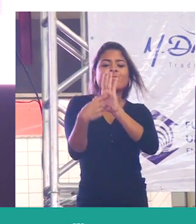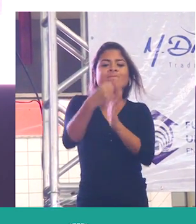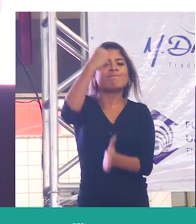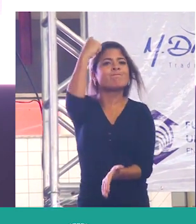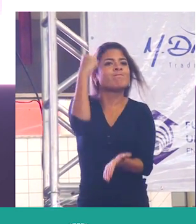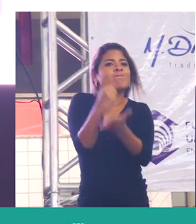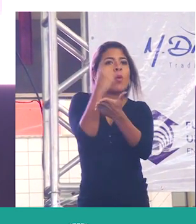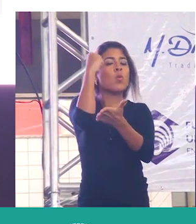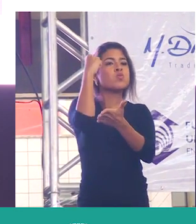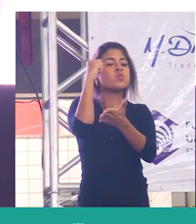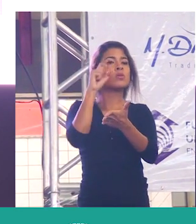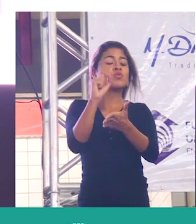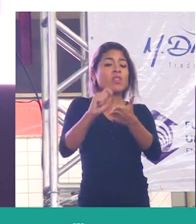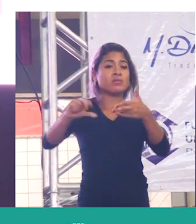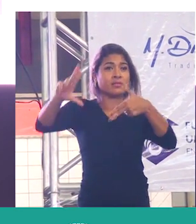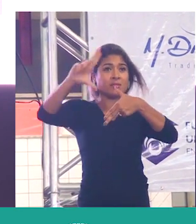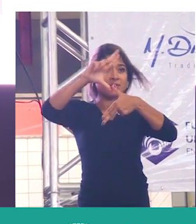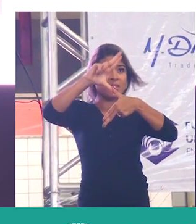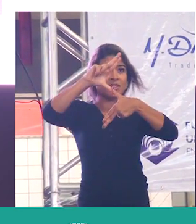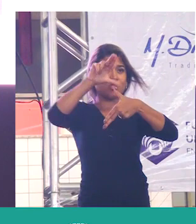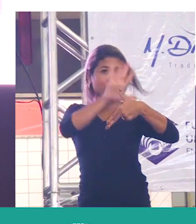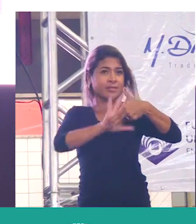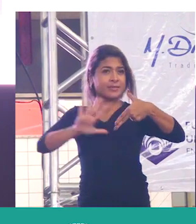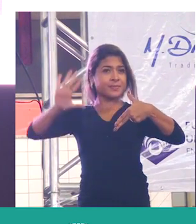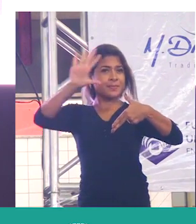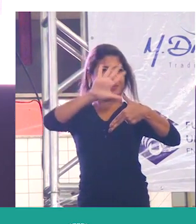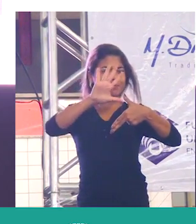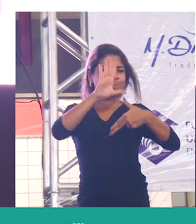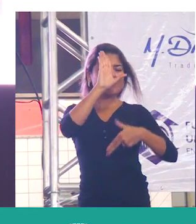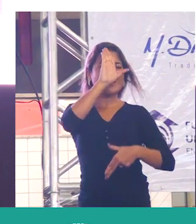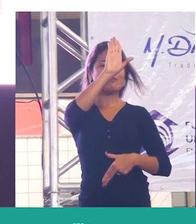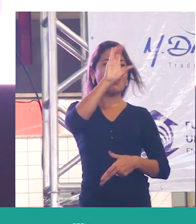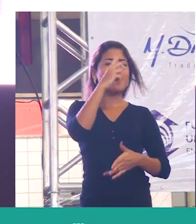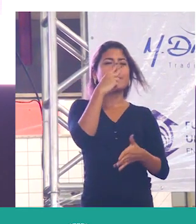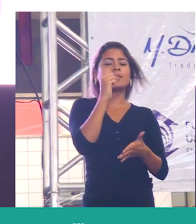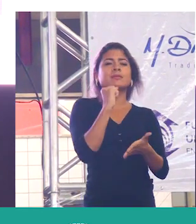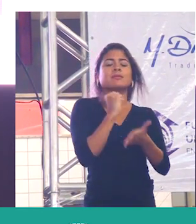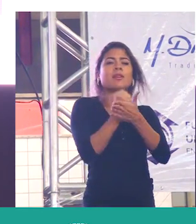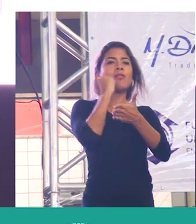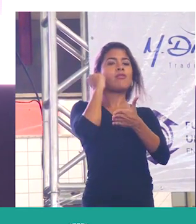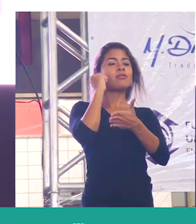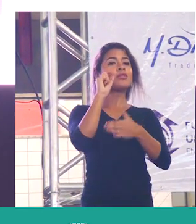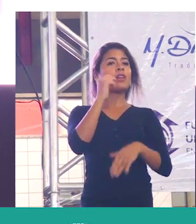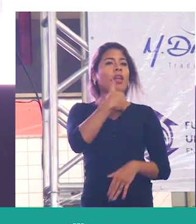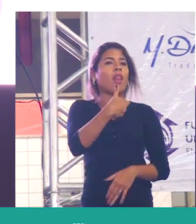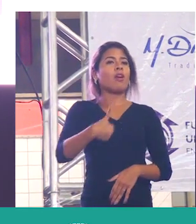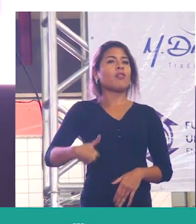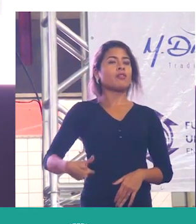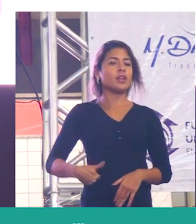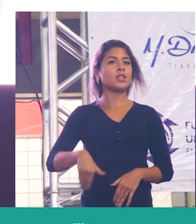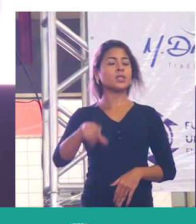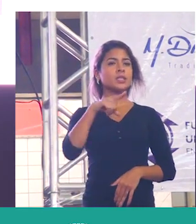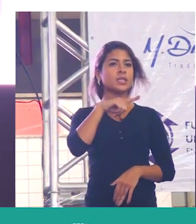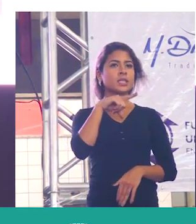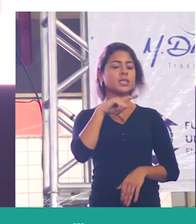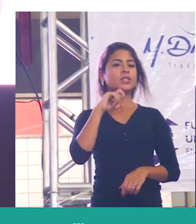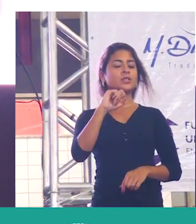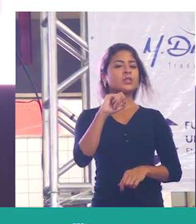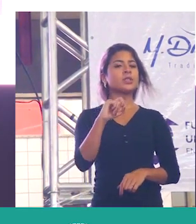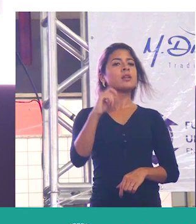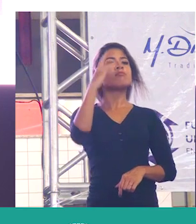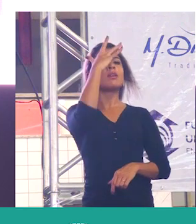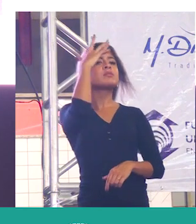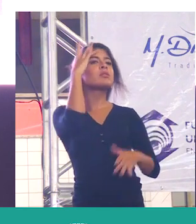América Latina, principalmente, de governos que são carismáticos, governos